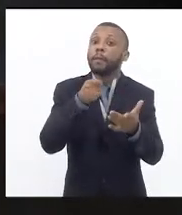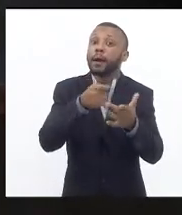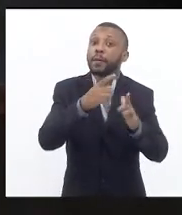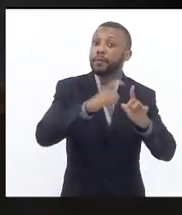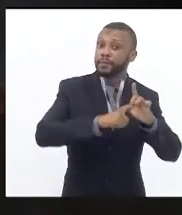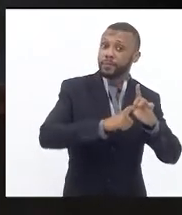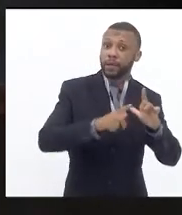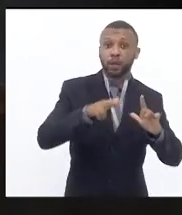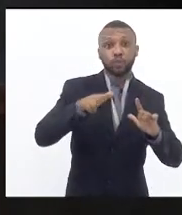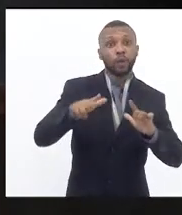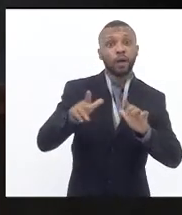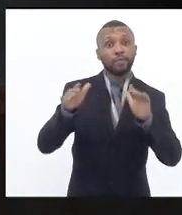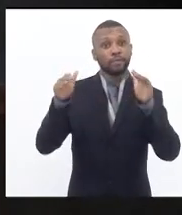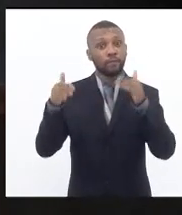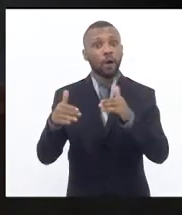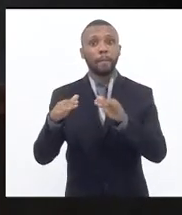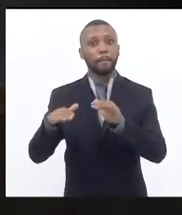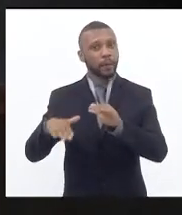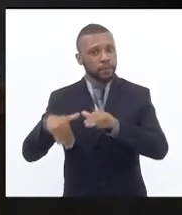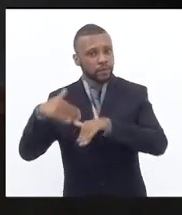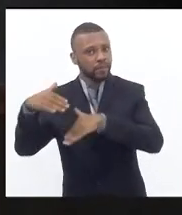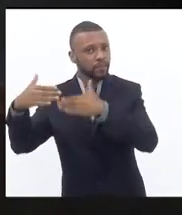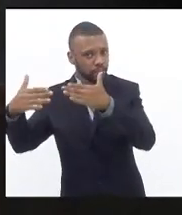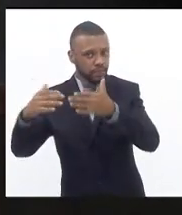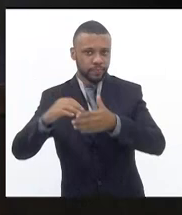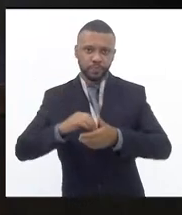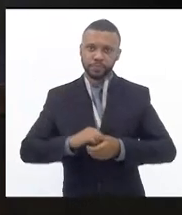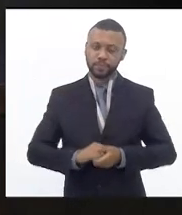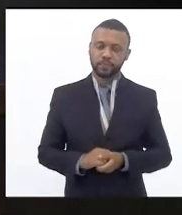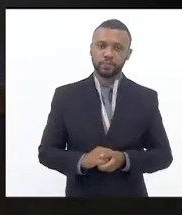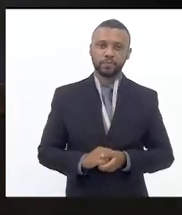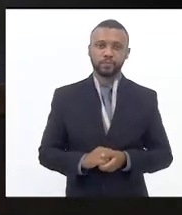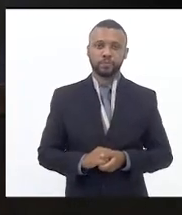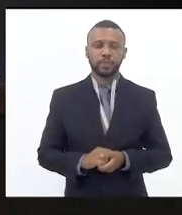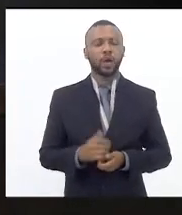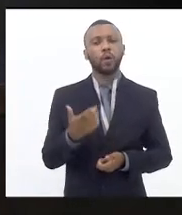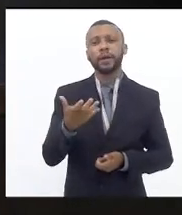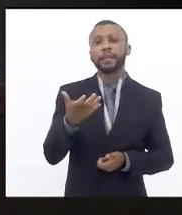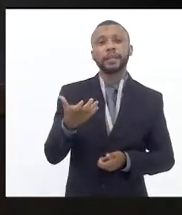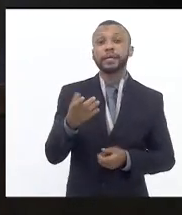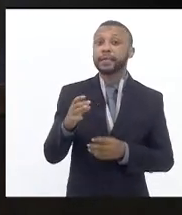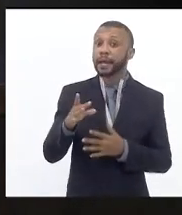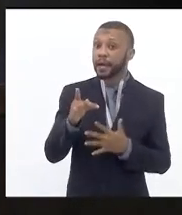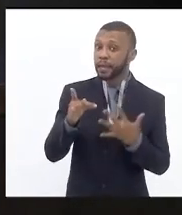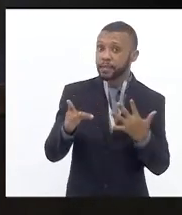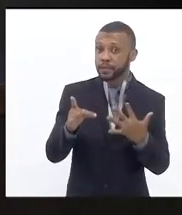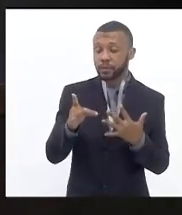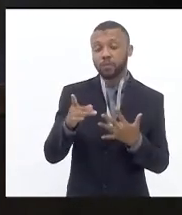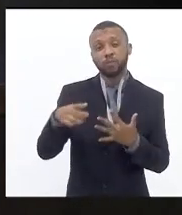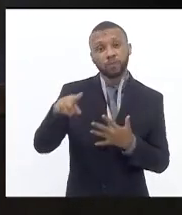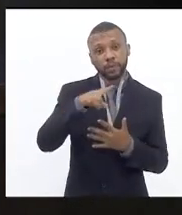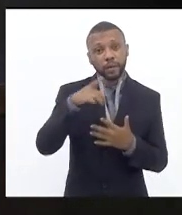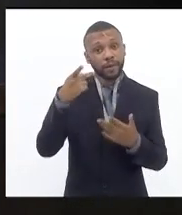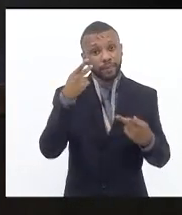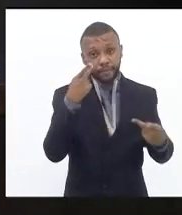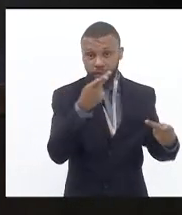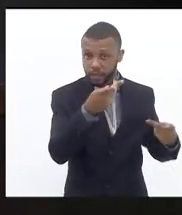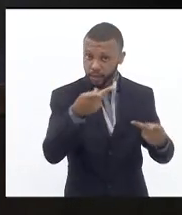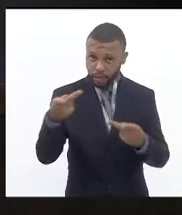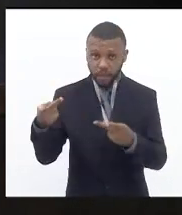desenvolvimento eu gostaria que cada um aqui pudesse visitar o site da secretaria de